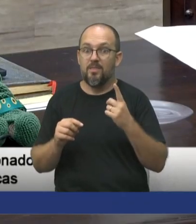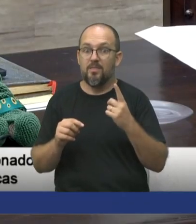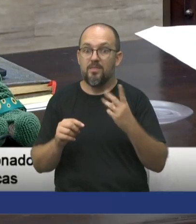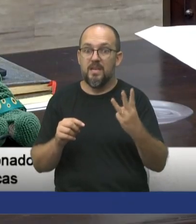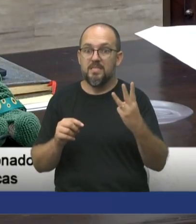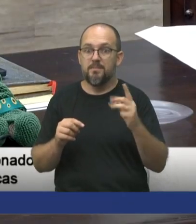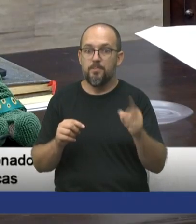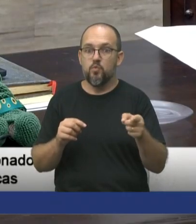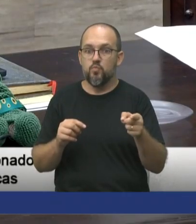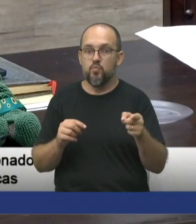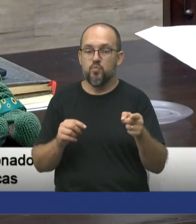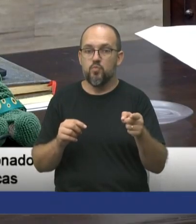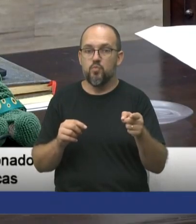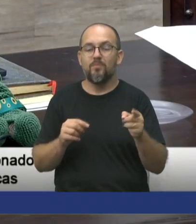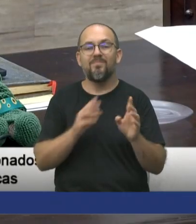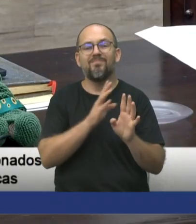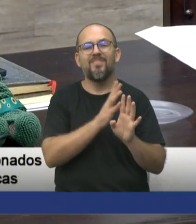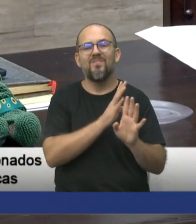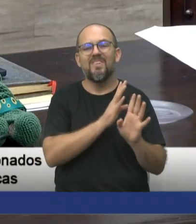e eu tenho fila.